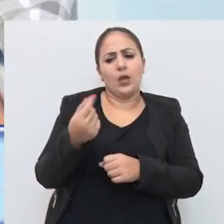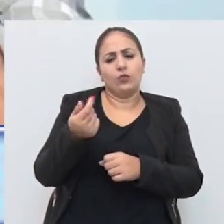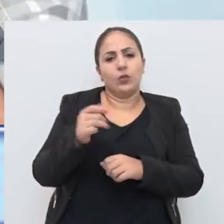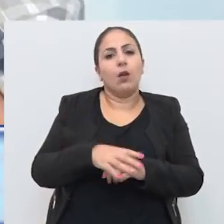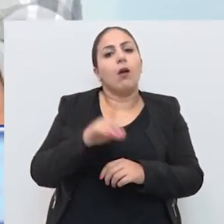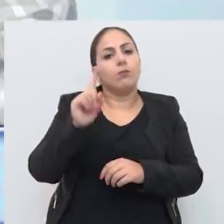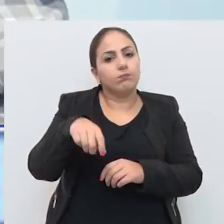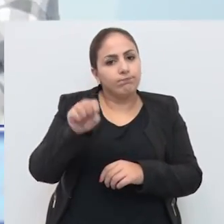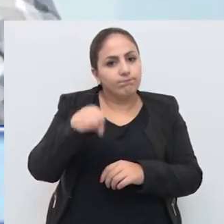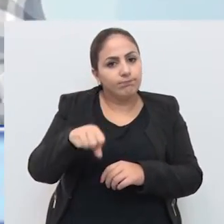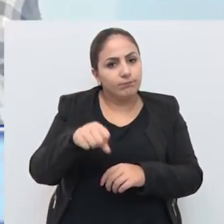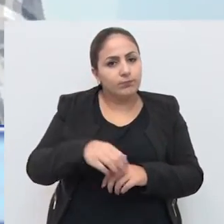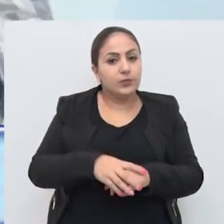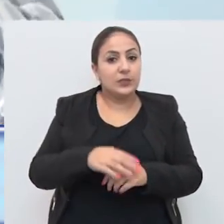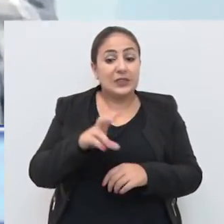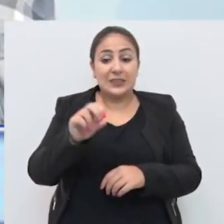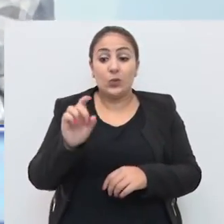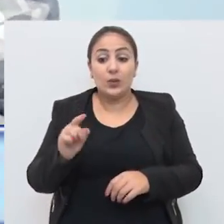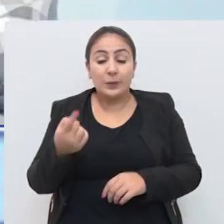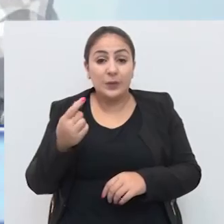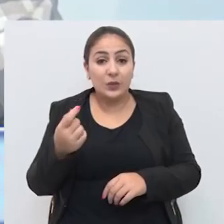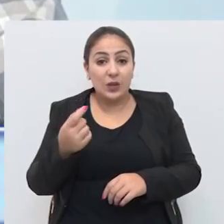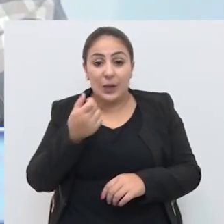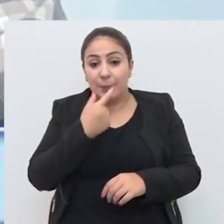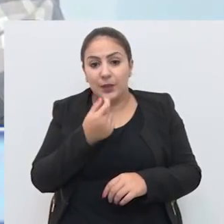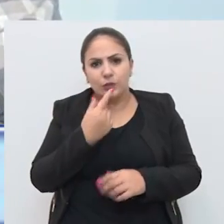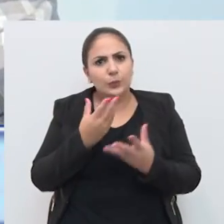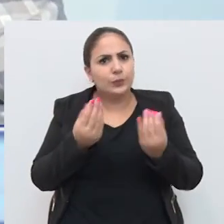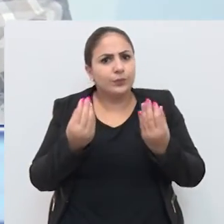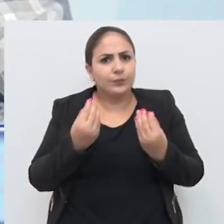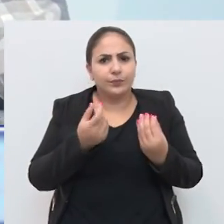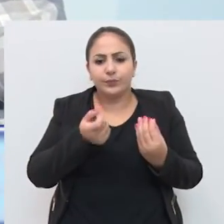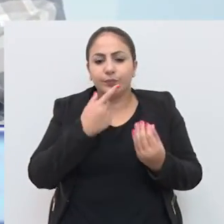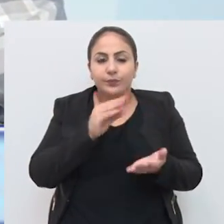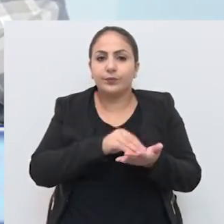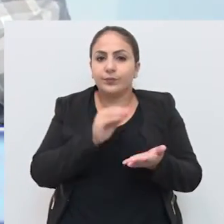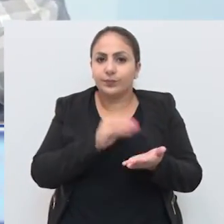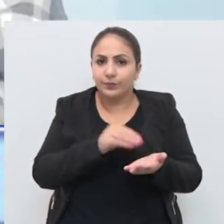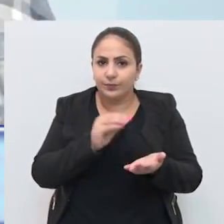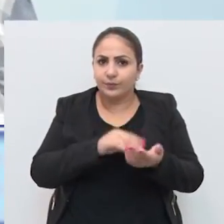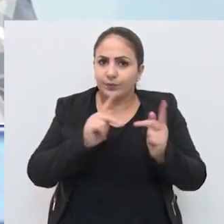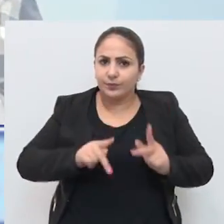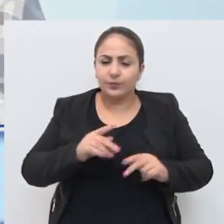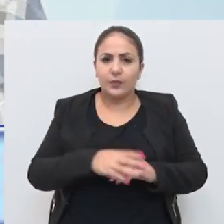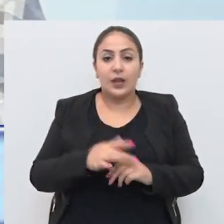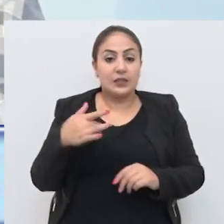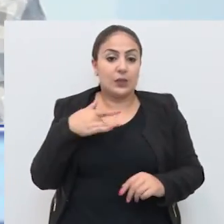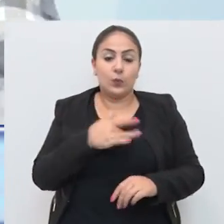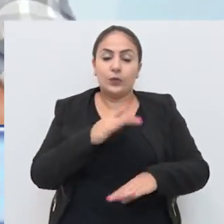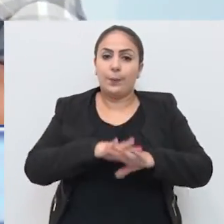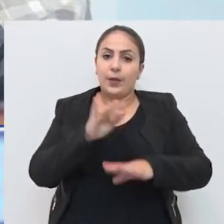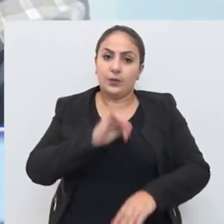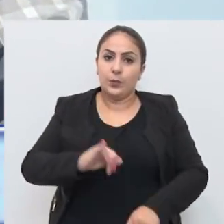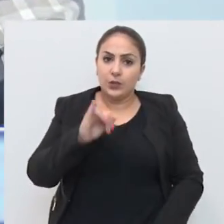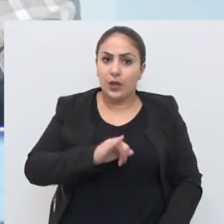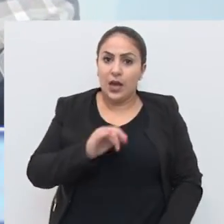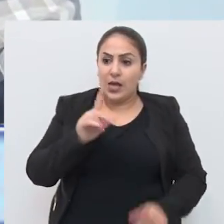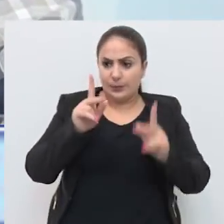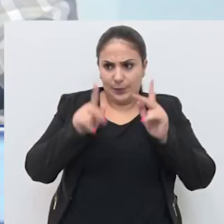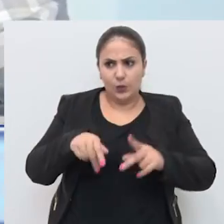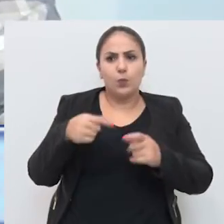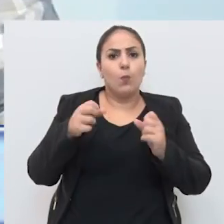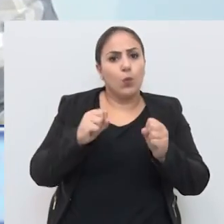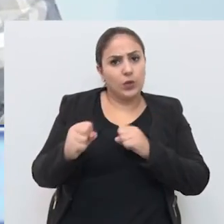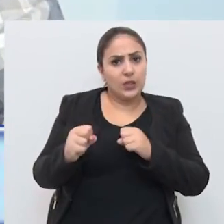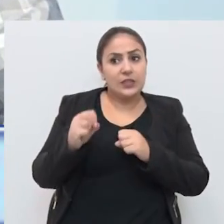50 mil de remédio, se você sabe, é muito remédio que está faltando para as pessoas que não têm. E a saúde é a coisa mais importante. Eles poderiam,